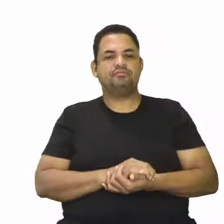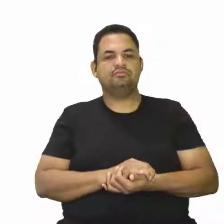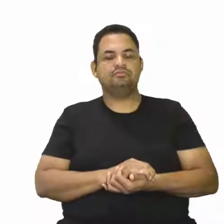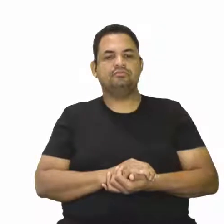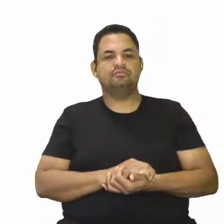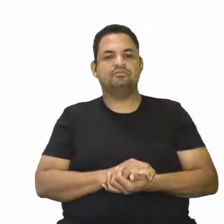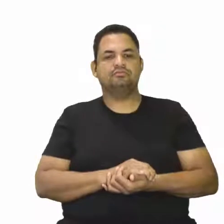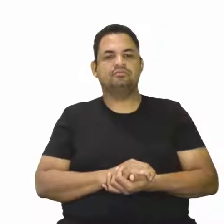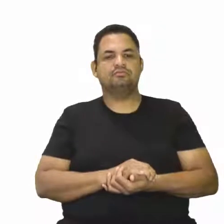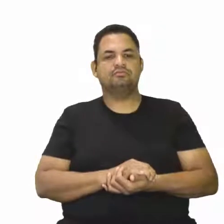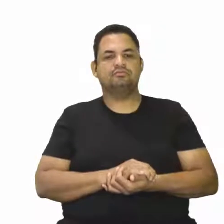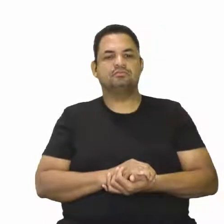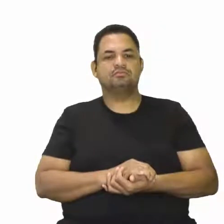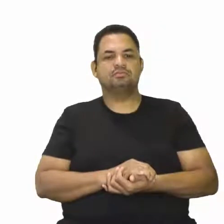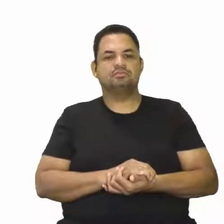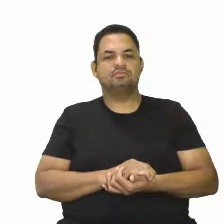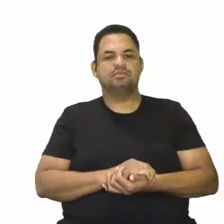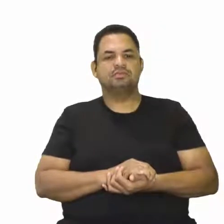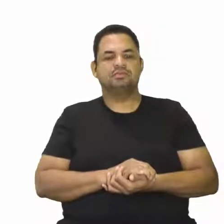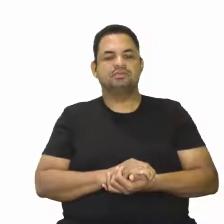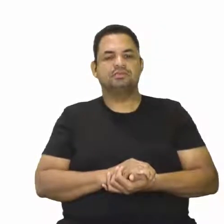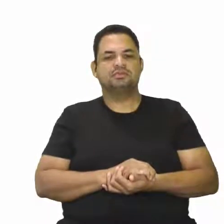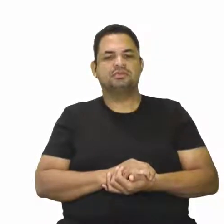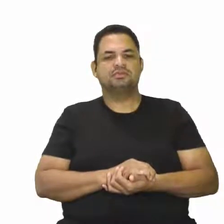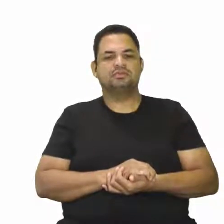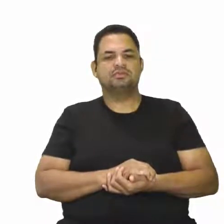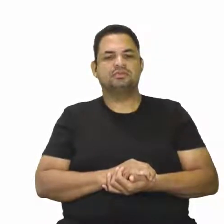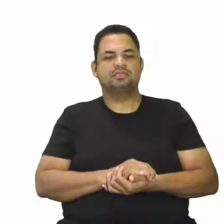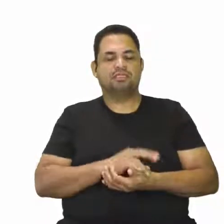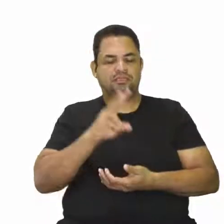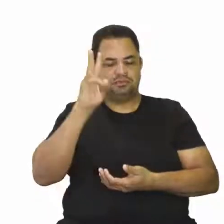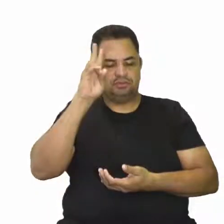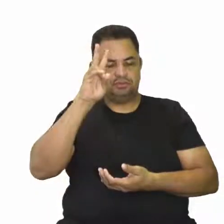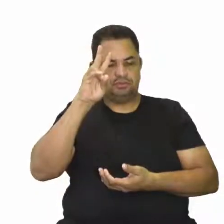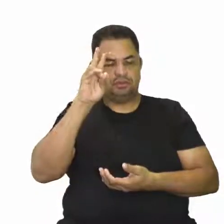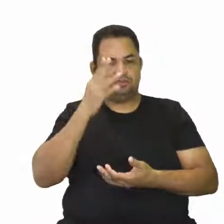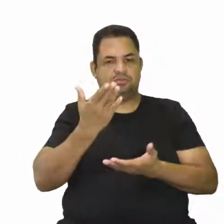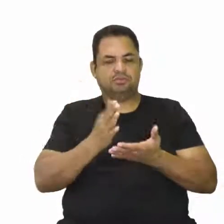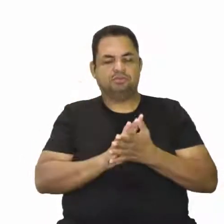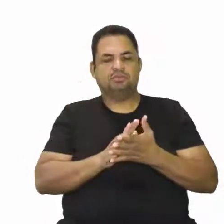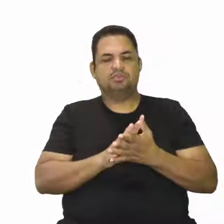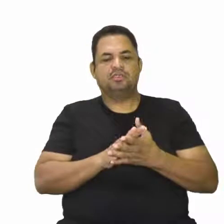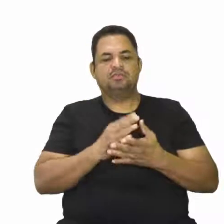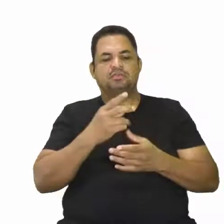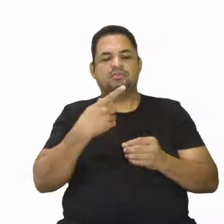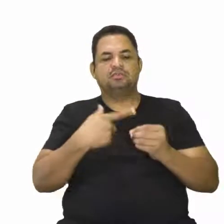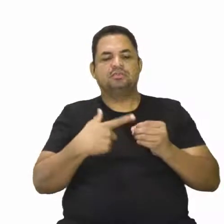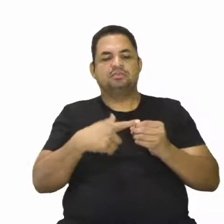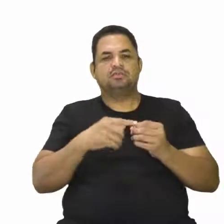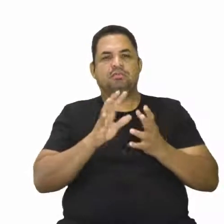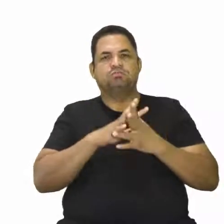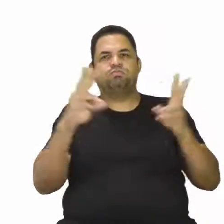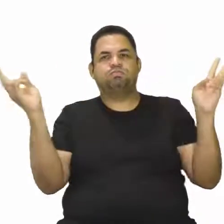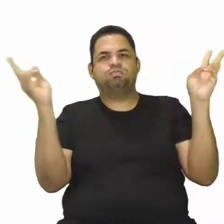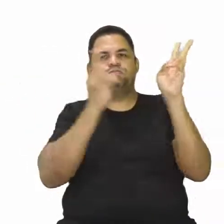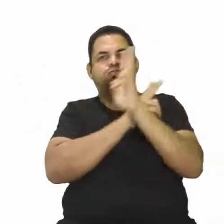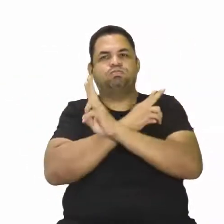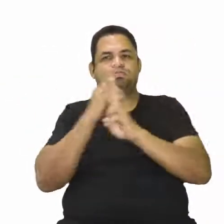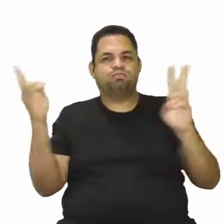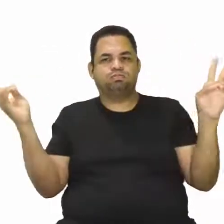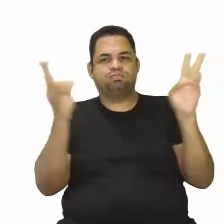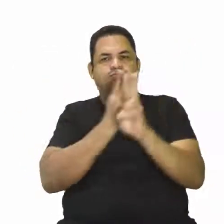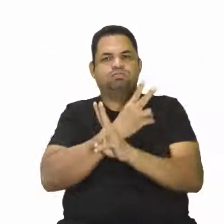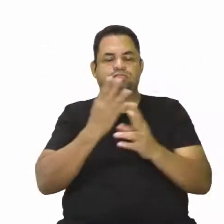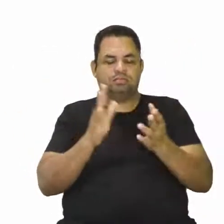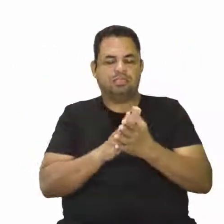jamais. A história dessa cidade aconteceu um vendaval deste, é verdade. Esses